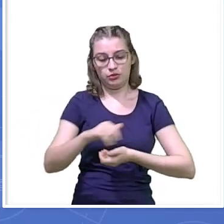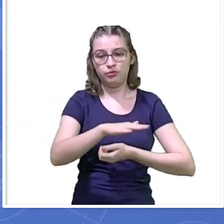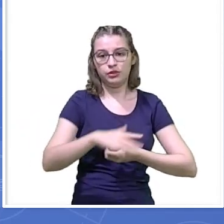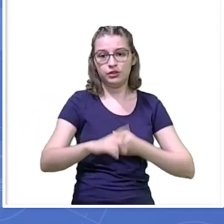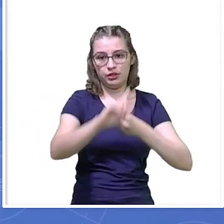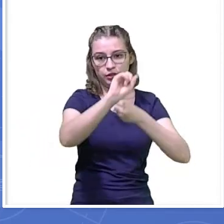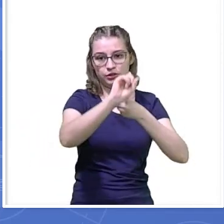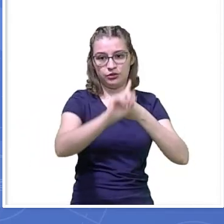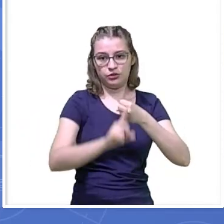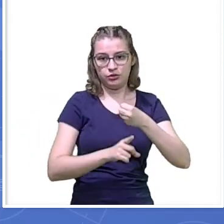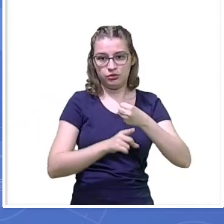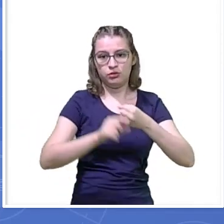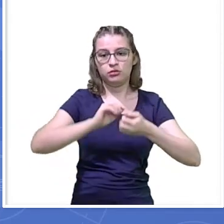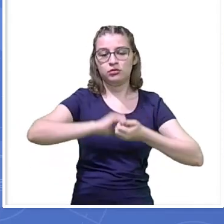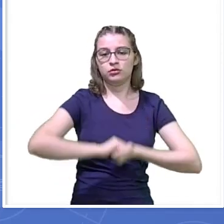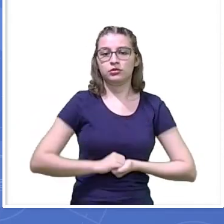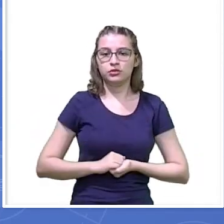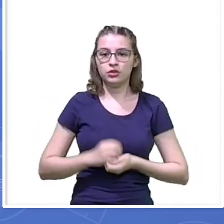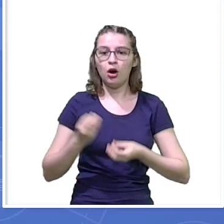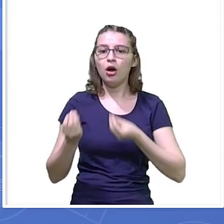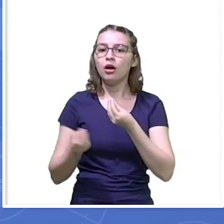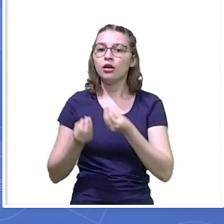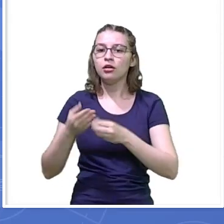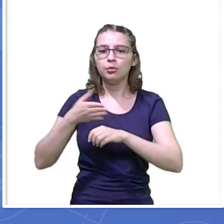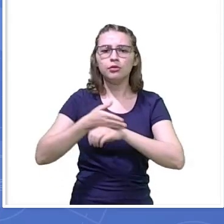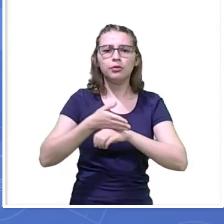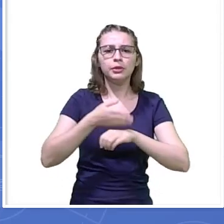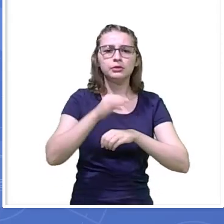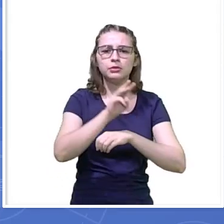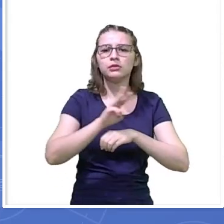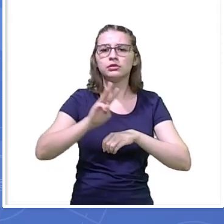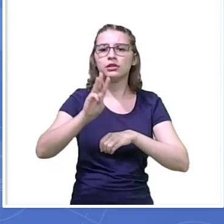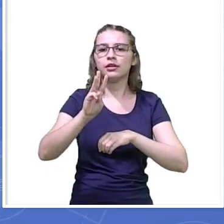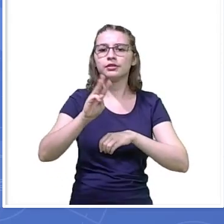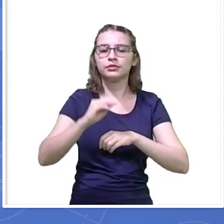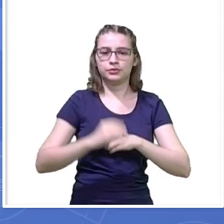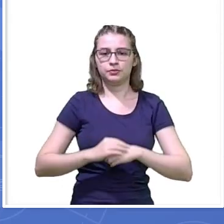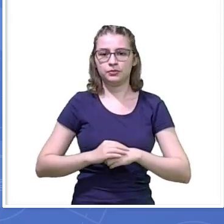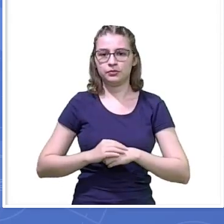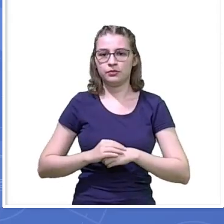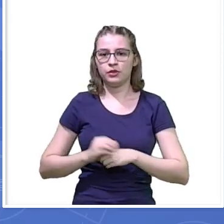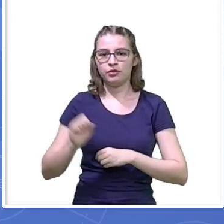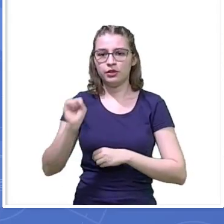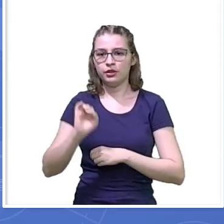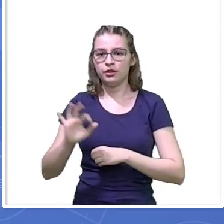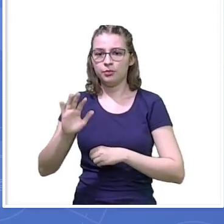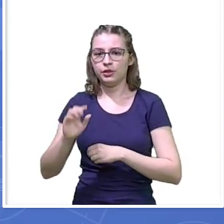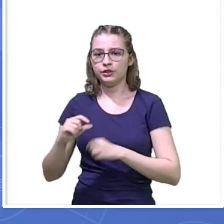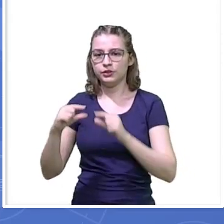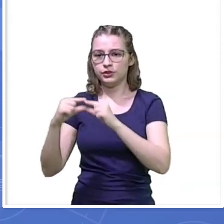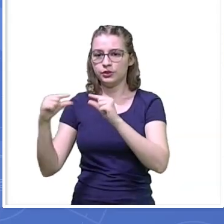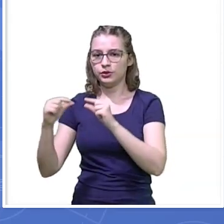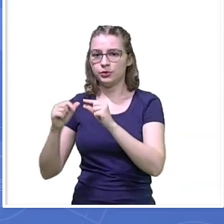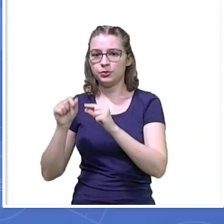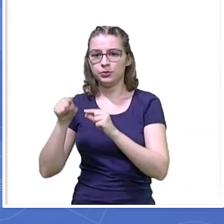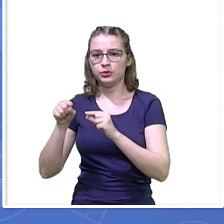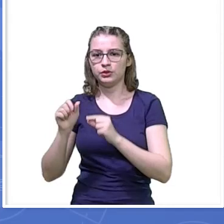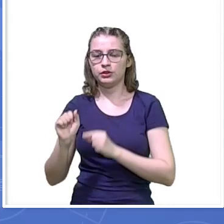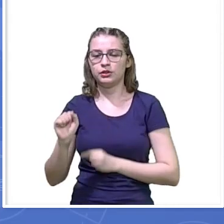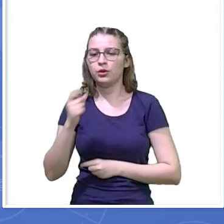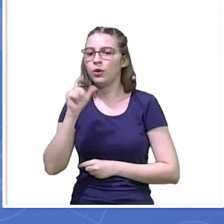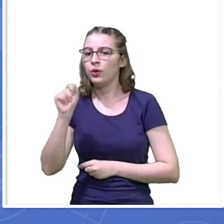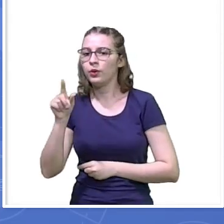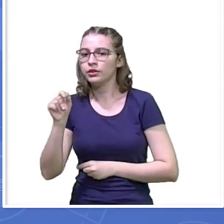como é que você faz para acessar, né? Você tem aqui esse botão azul logo embaixo da imagem, acessar recurso, né? Onde